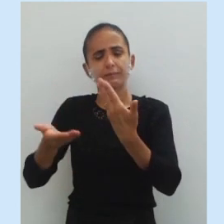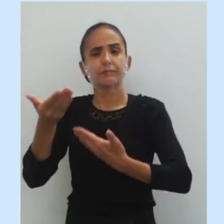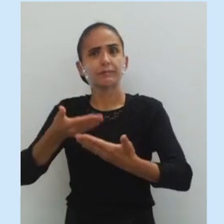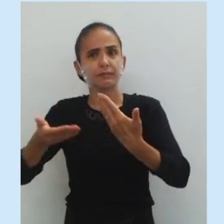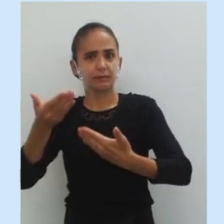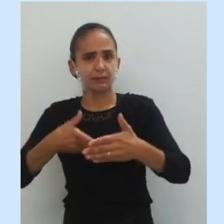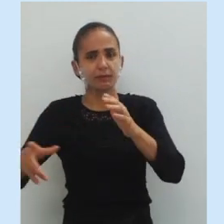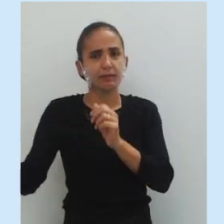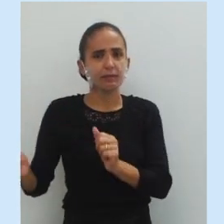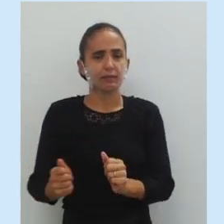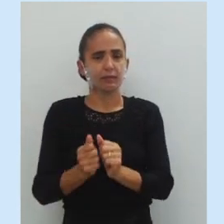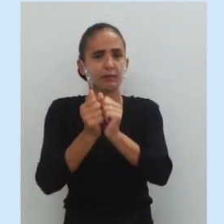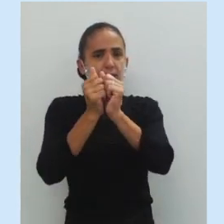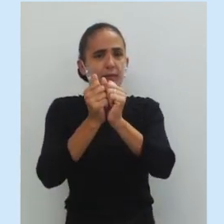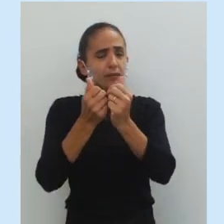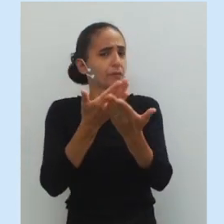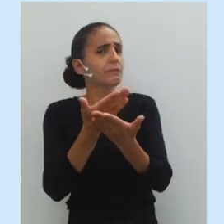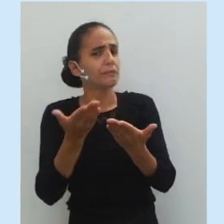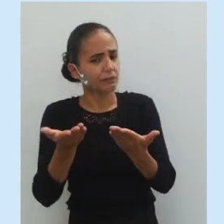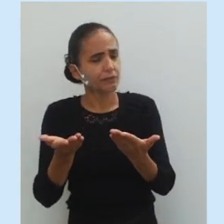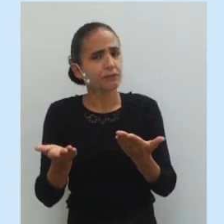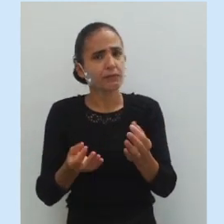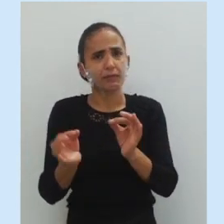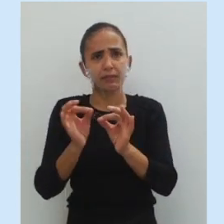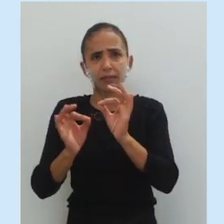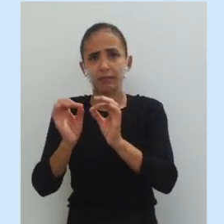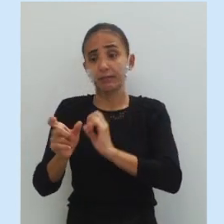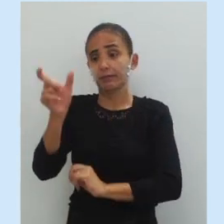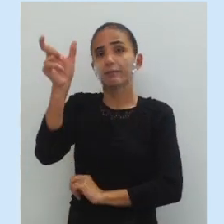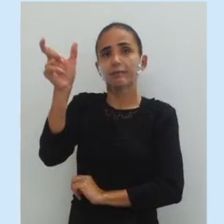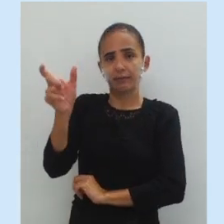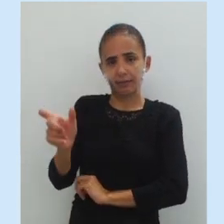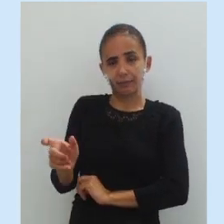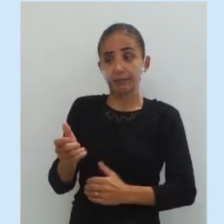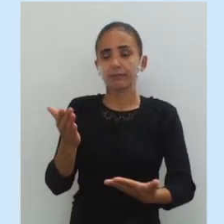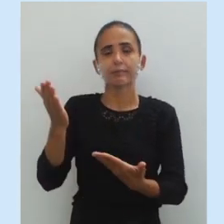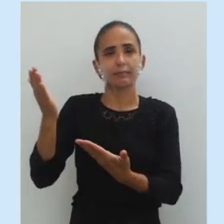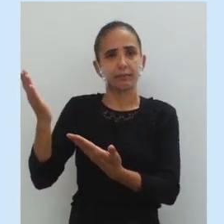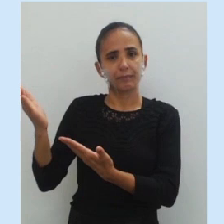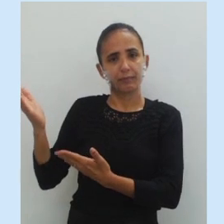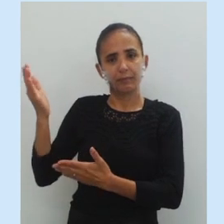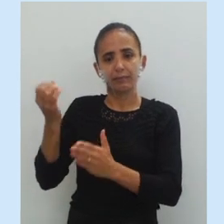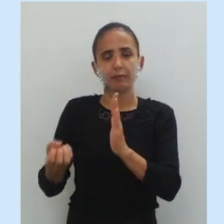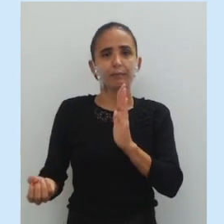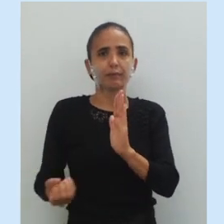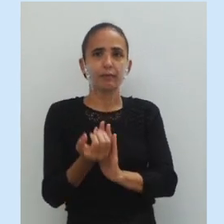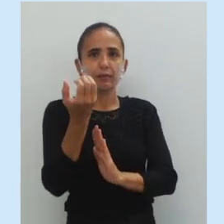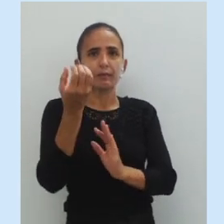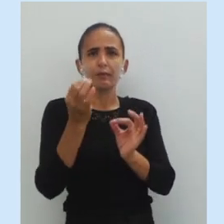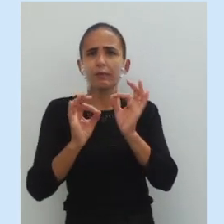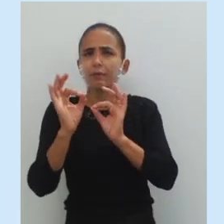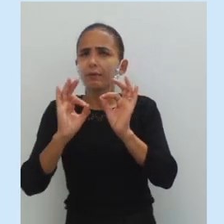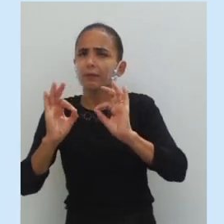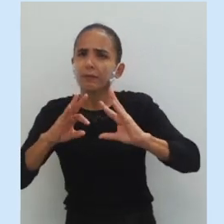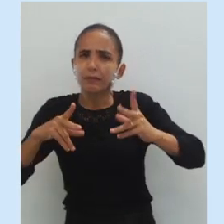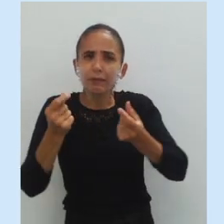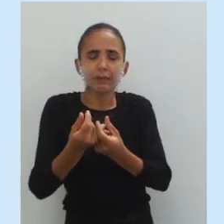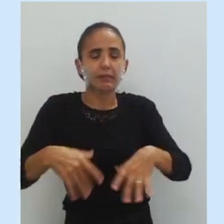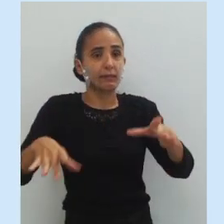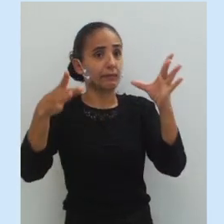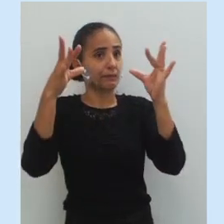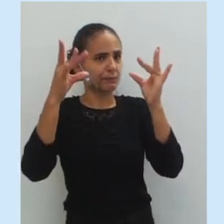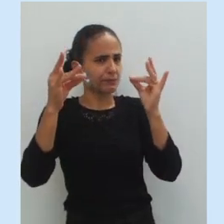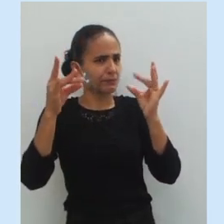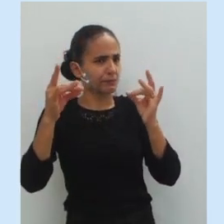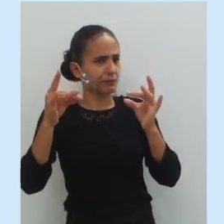eles vão sobreviver. Isso quem diz é Andy Grove, que é um dos fundadores da Intel. A inovação,